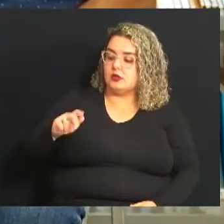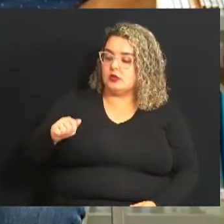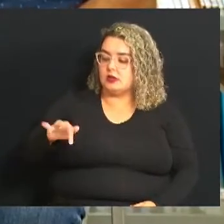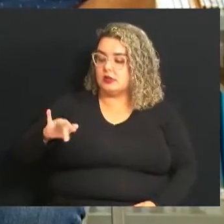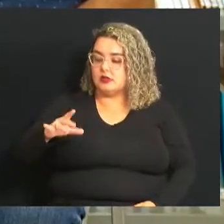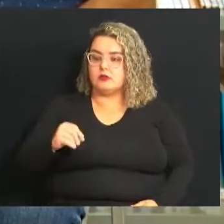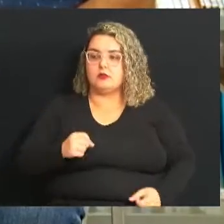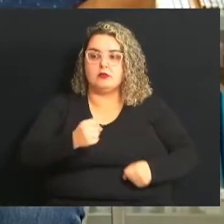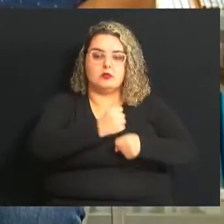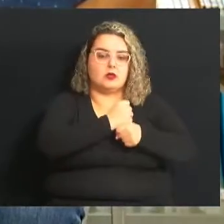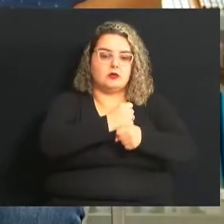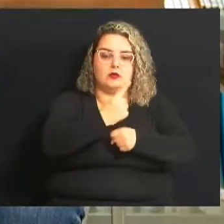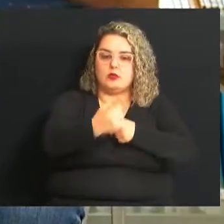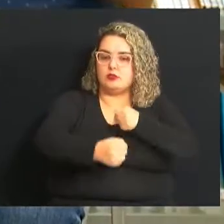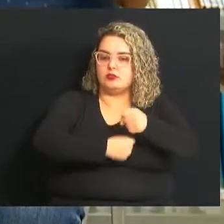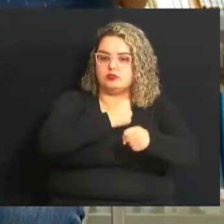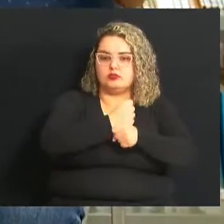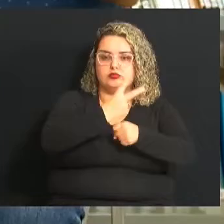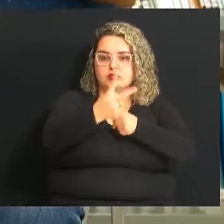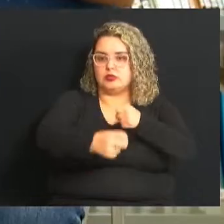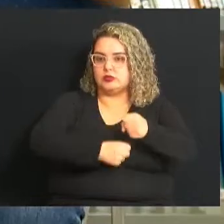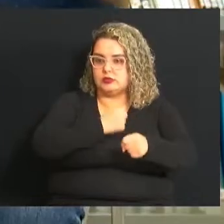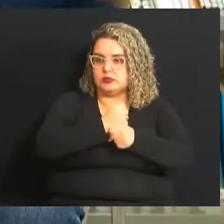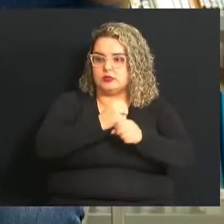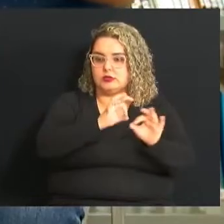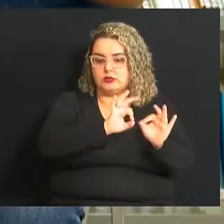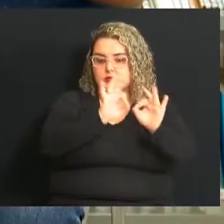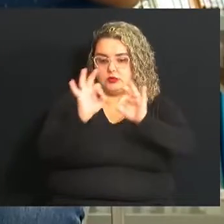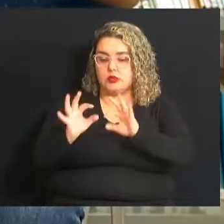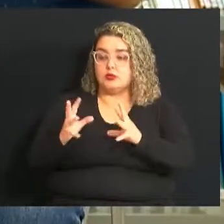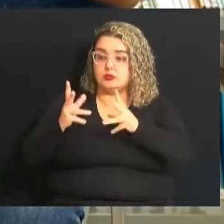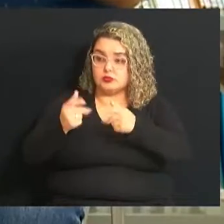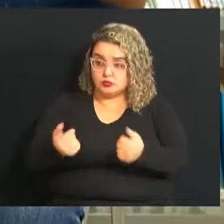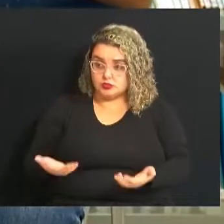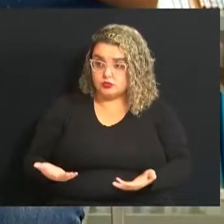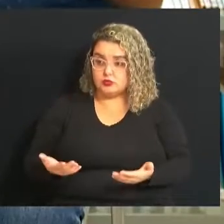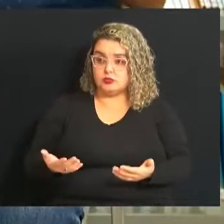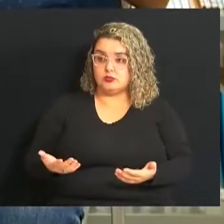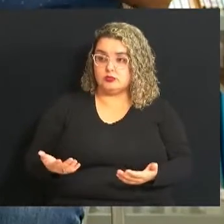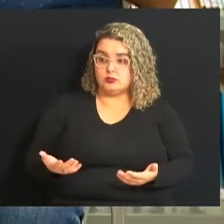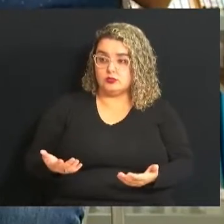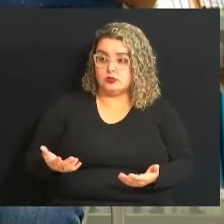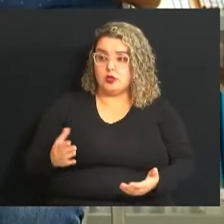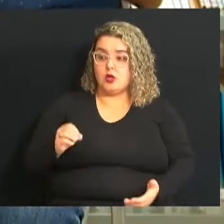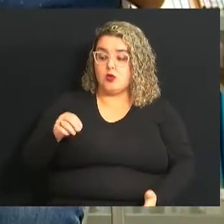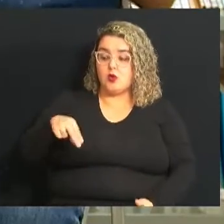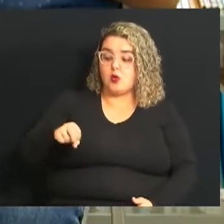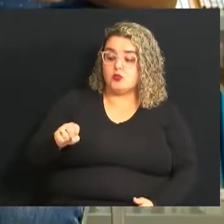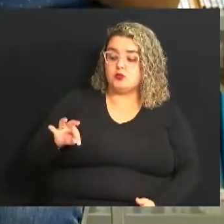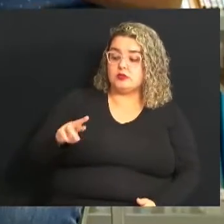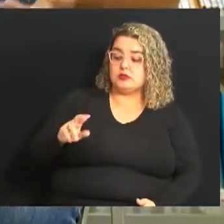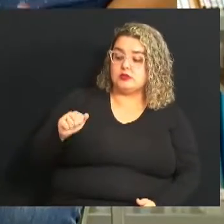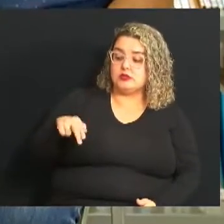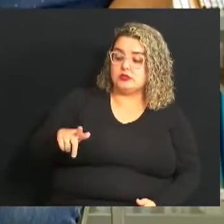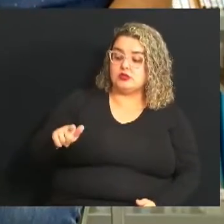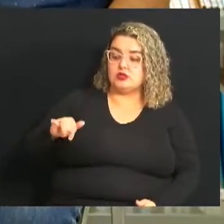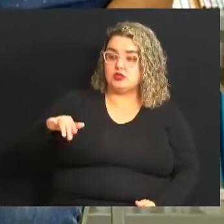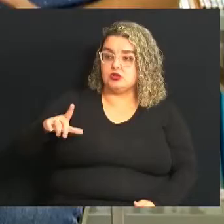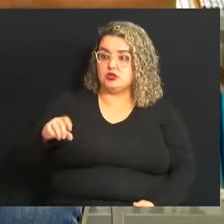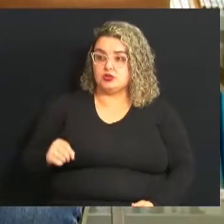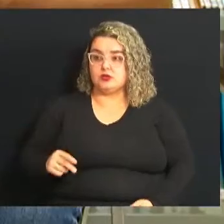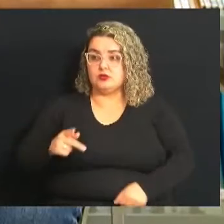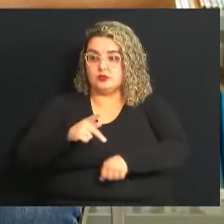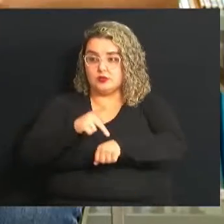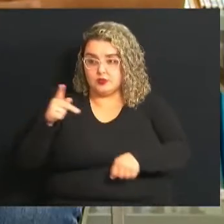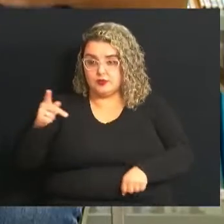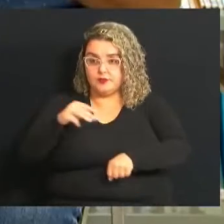1, 2 anos de observação. Isso tudo também acaba sendo constrangido pela temporalidade da nossa pós-graduação, né? O